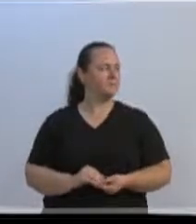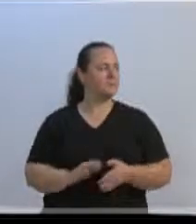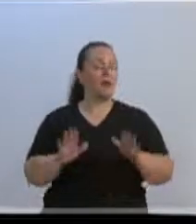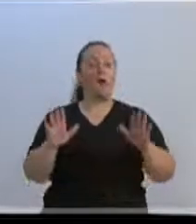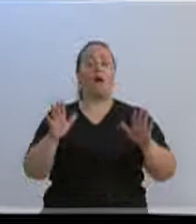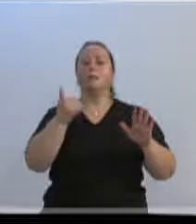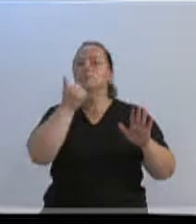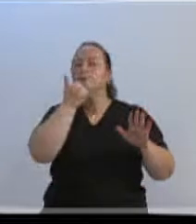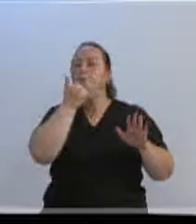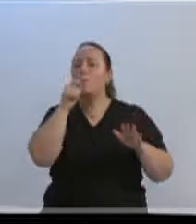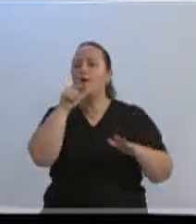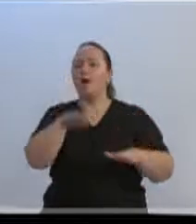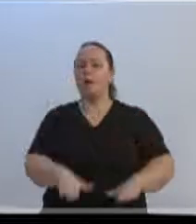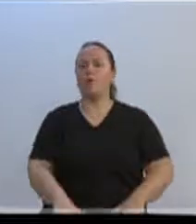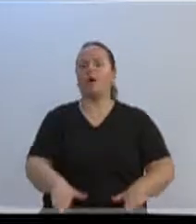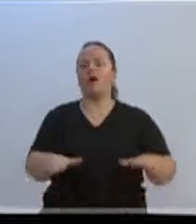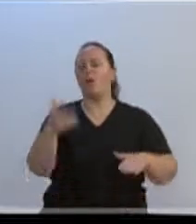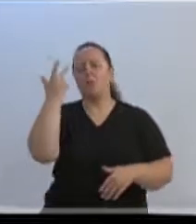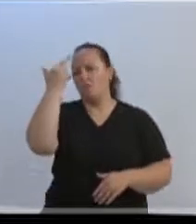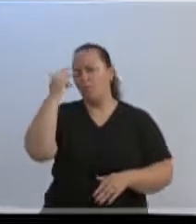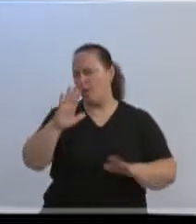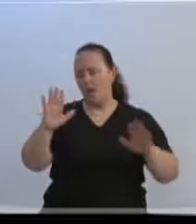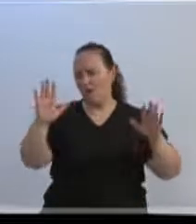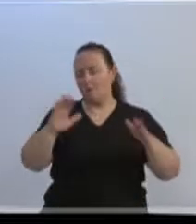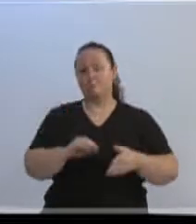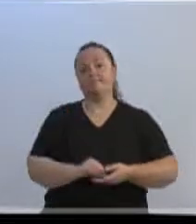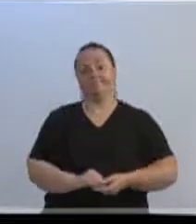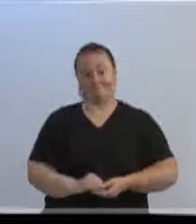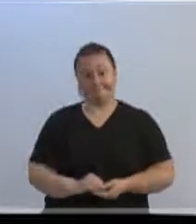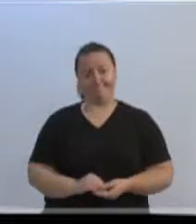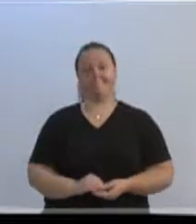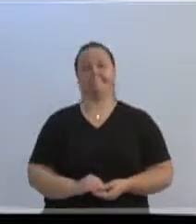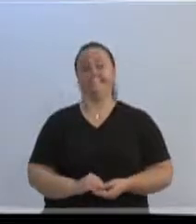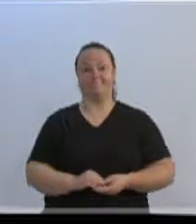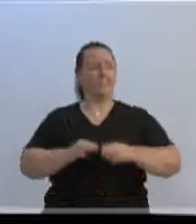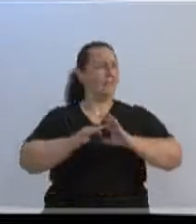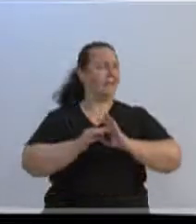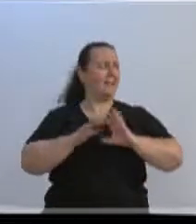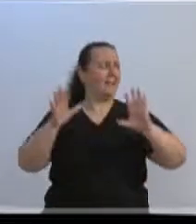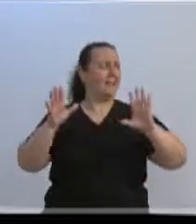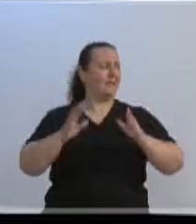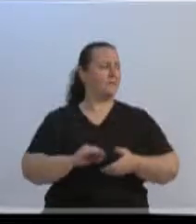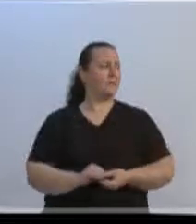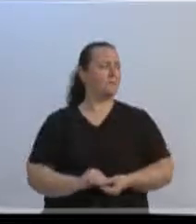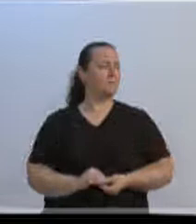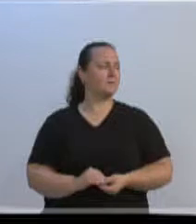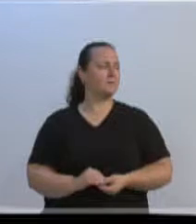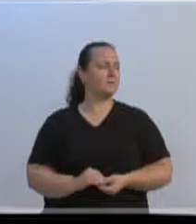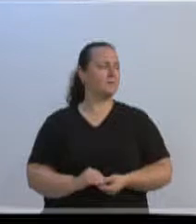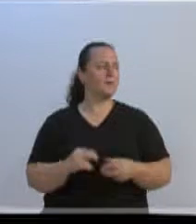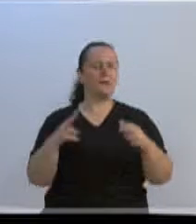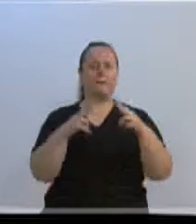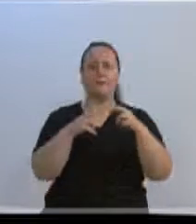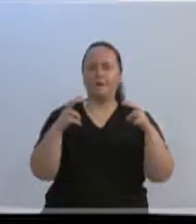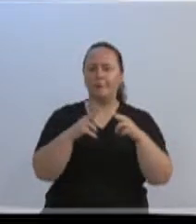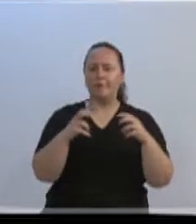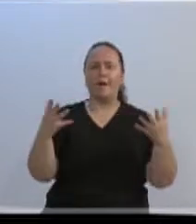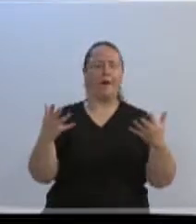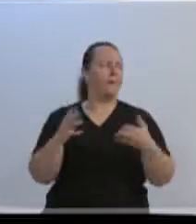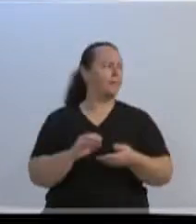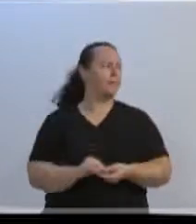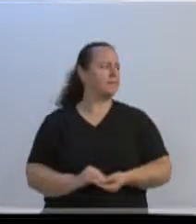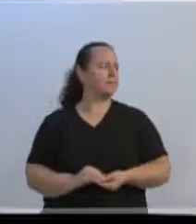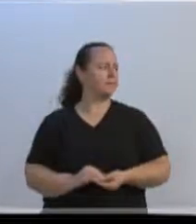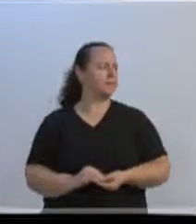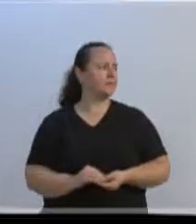alagado ali mas tudo bem é normal então essa é a nossa rodoviária totalmente aberto essas são as outras rodoviárias florianópolis enfim vou pegar outras